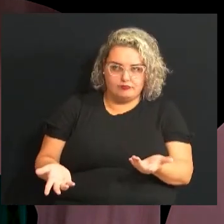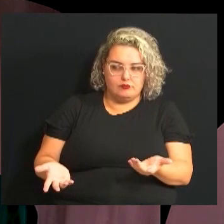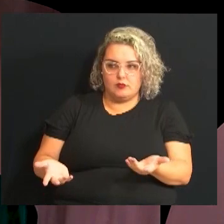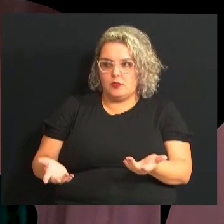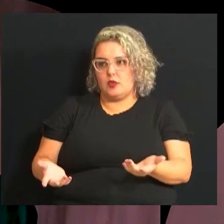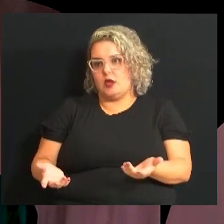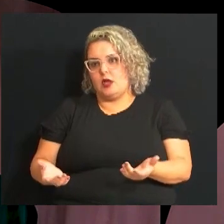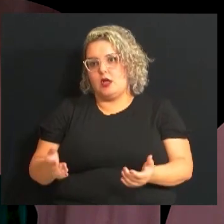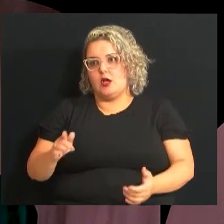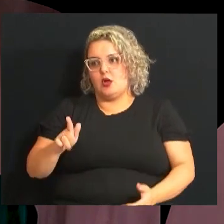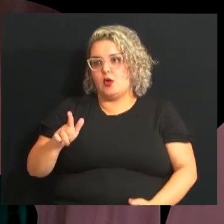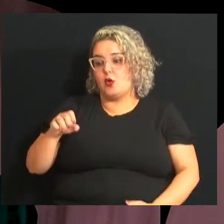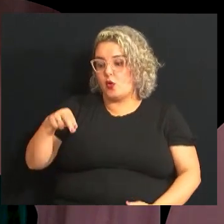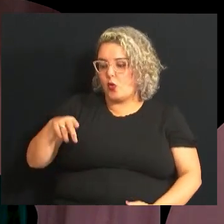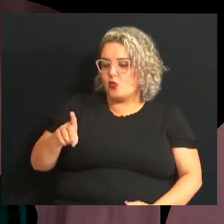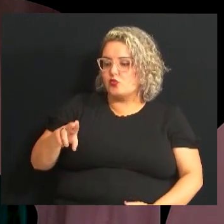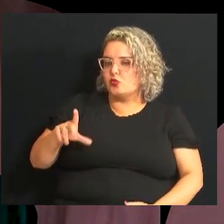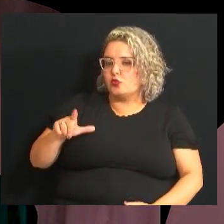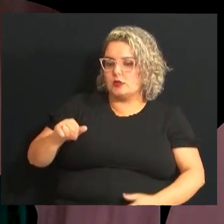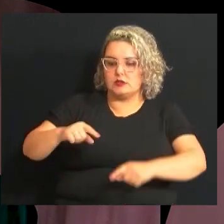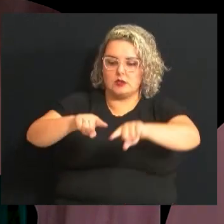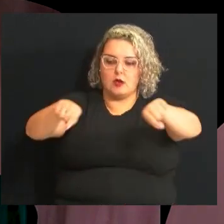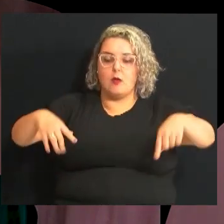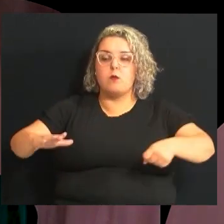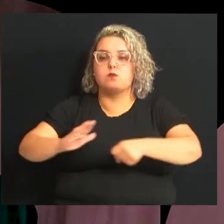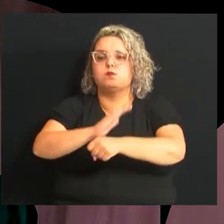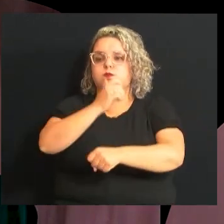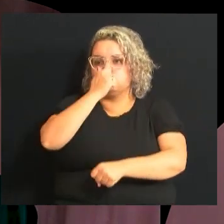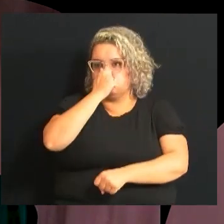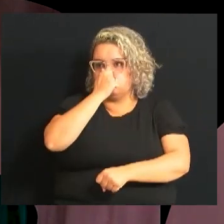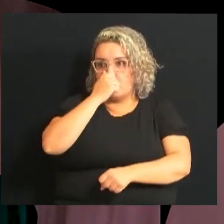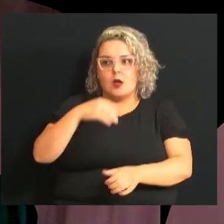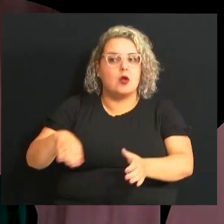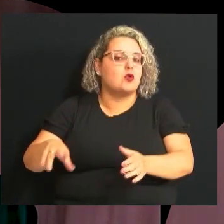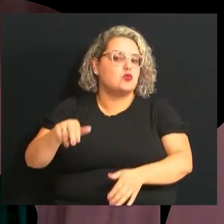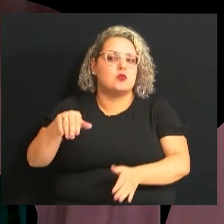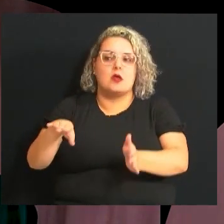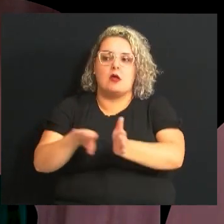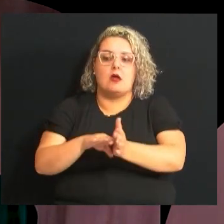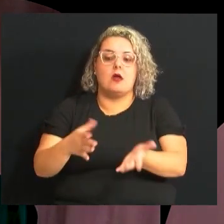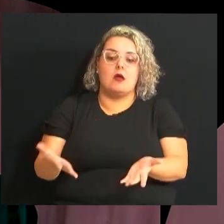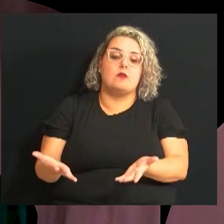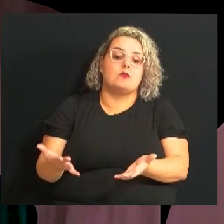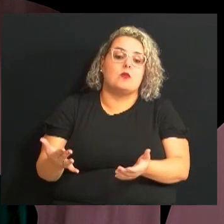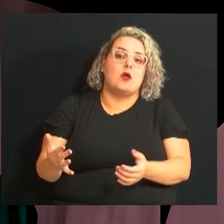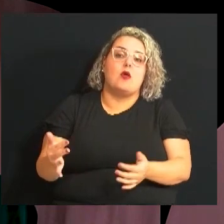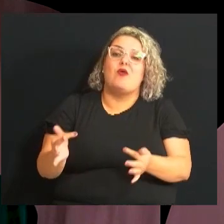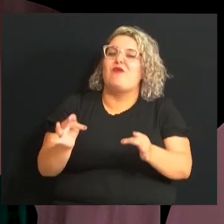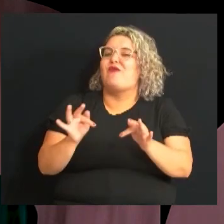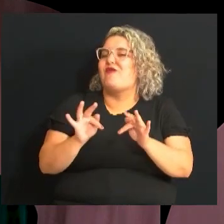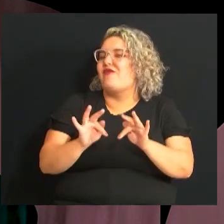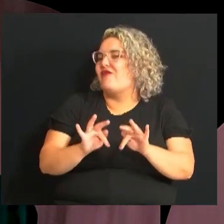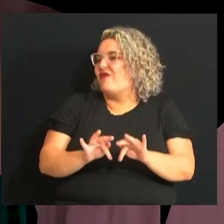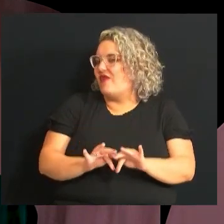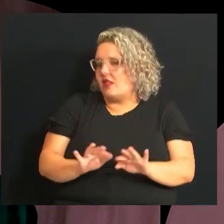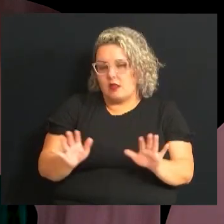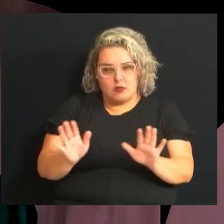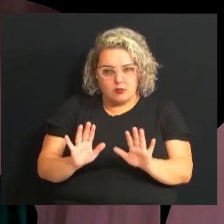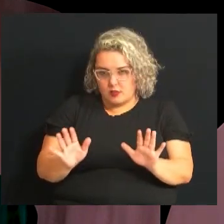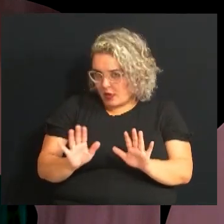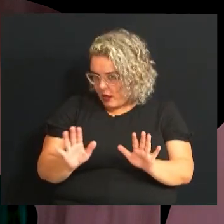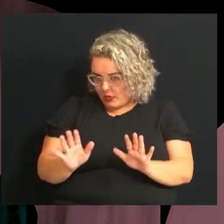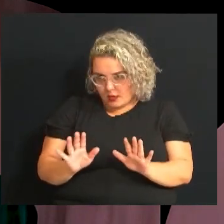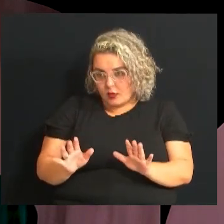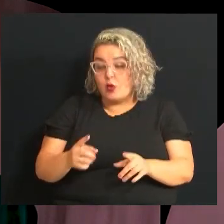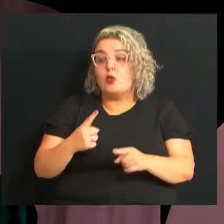que o desperdício gerado por, né, putz, você compra, as gôndolas estão sempre cheias. Aí quando você vai no mercado, as gôndolas estão sempre cheias. Você nunca chega lá e